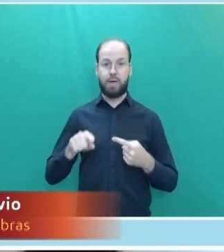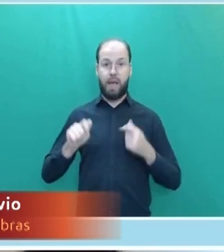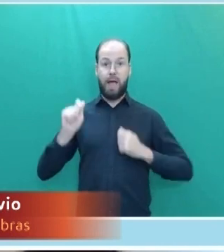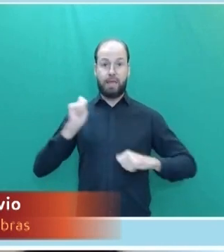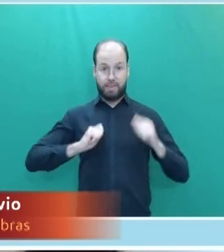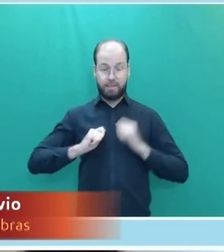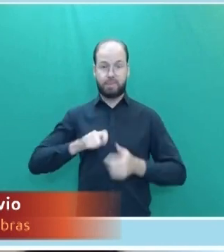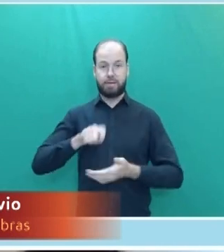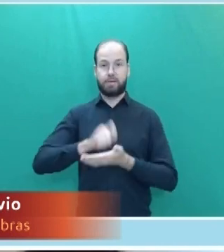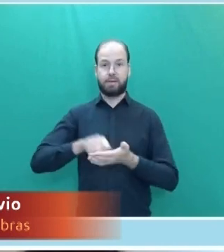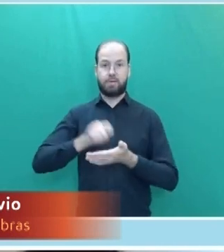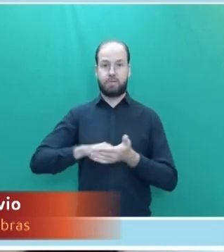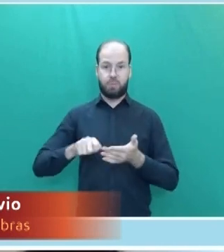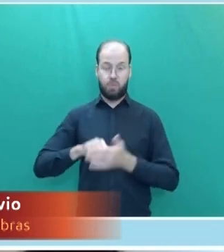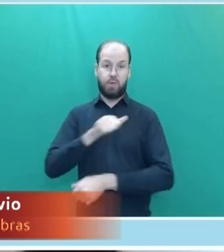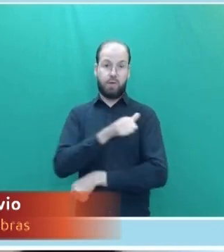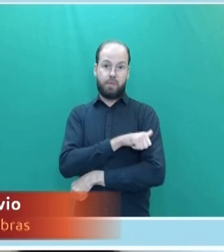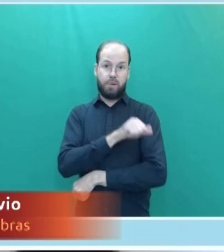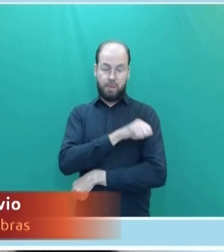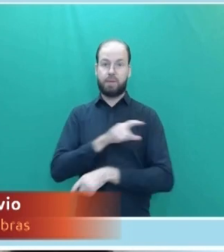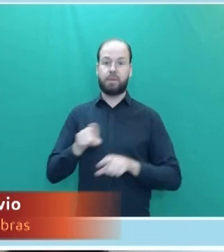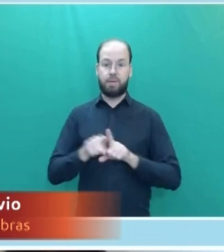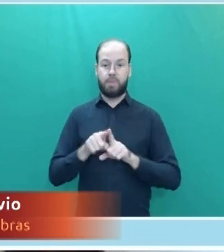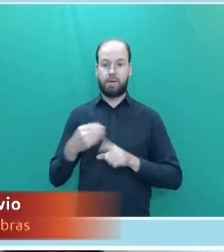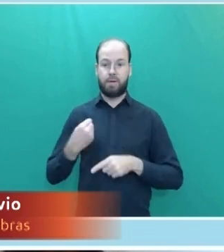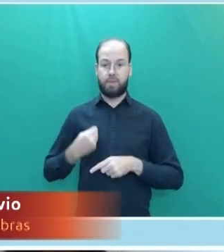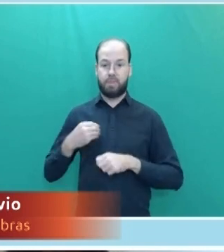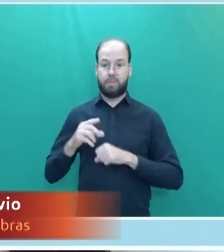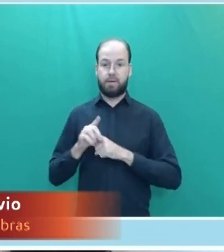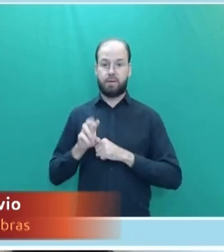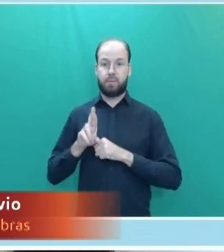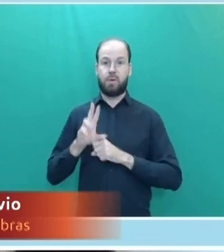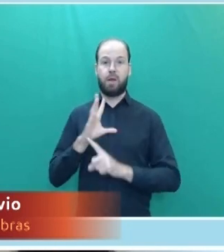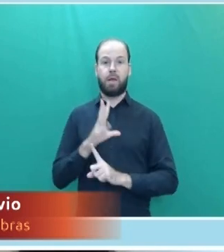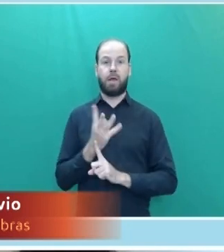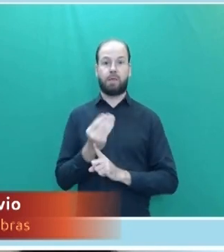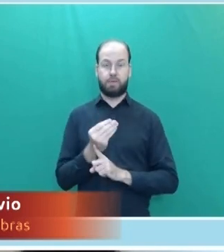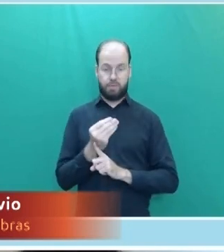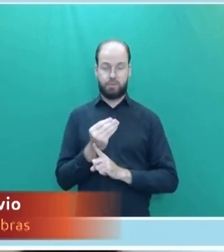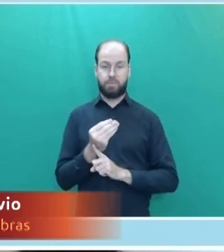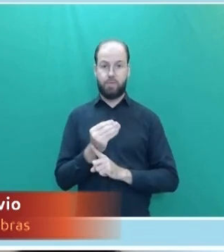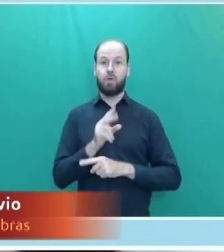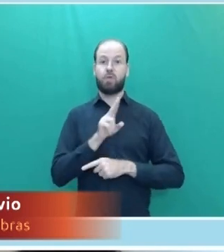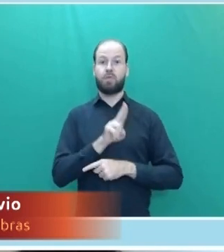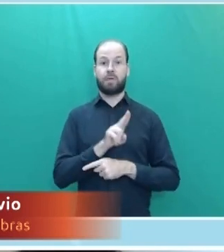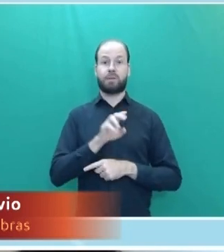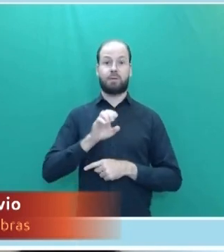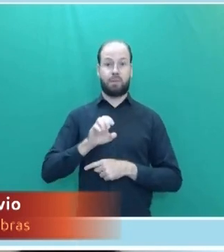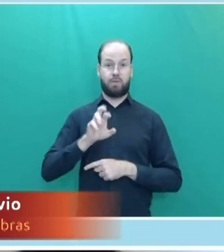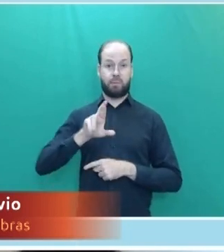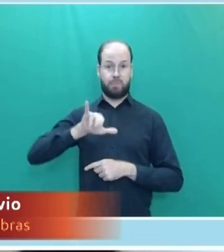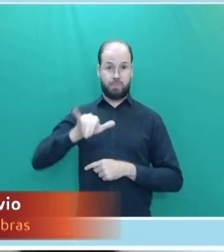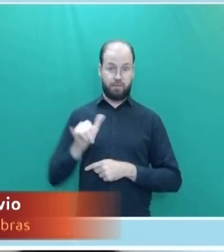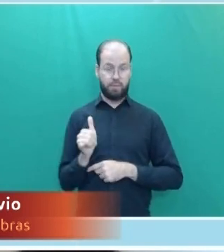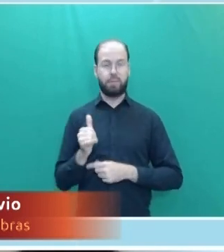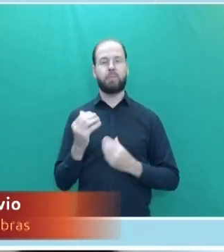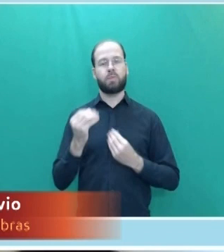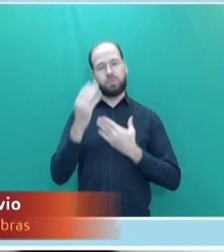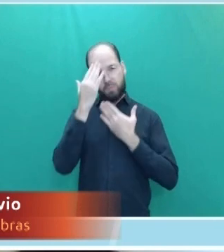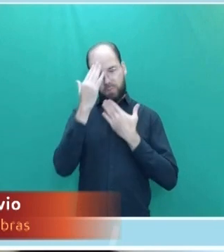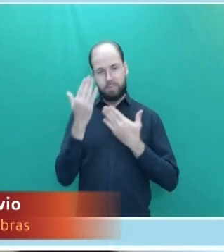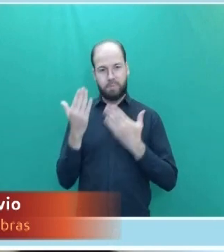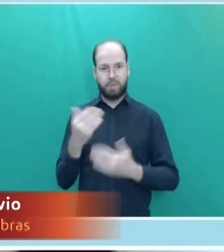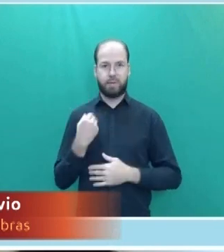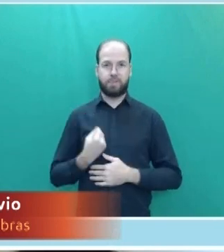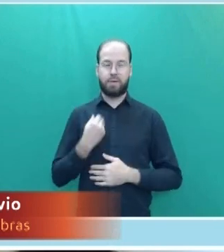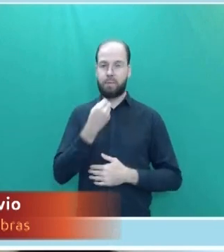e também doutoranda em artes pela Universidade Estadual do Rio de Janeiro. Olá, Maria, muito obrigada pela sua presença. Seja